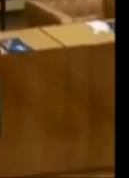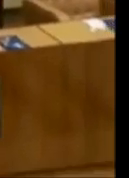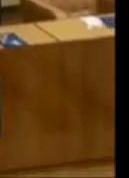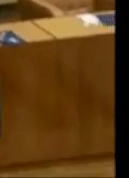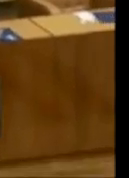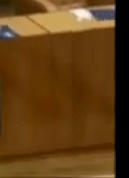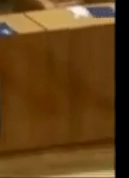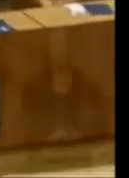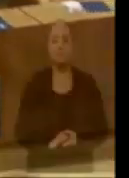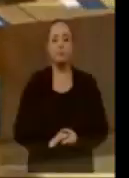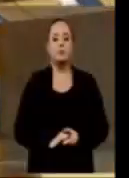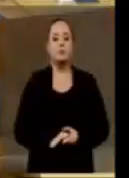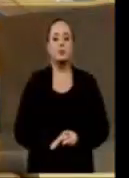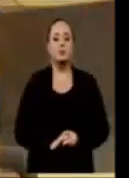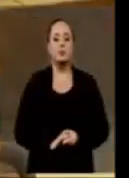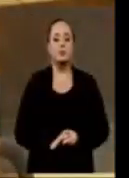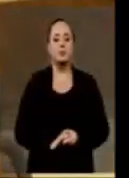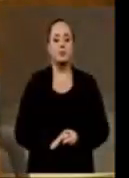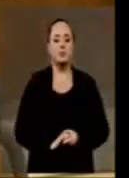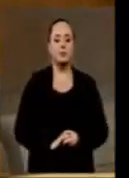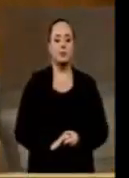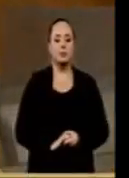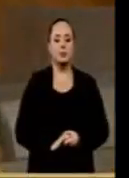podemos nos sentar